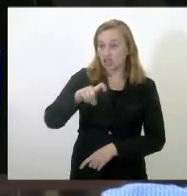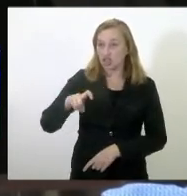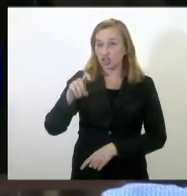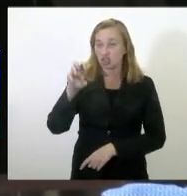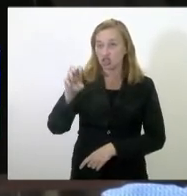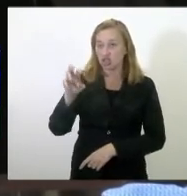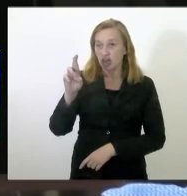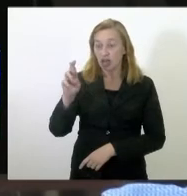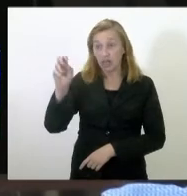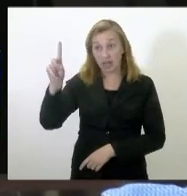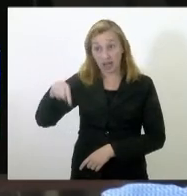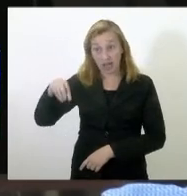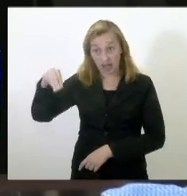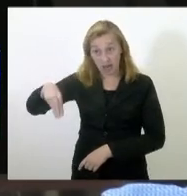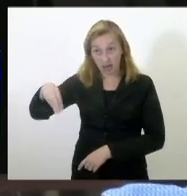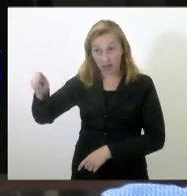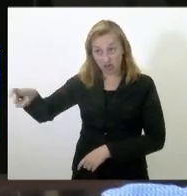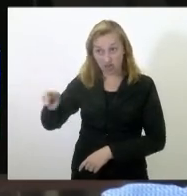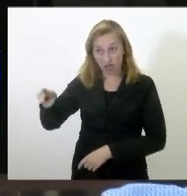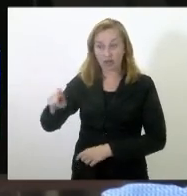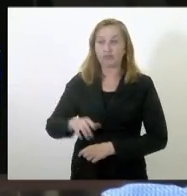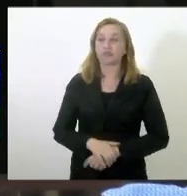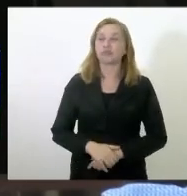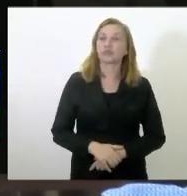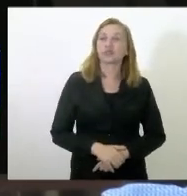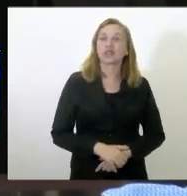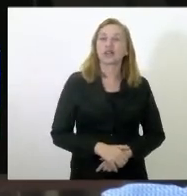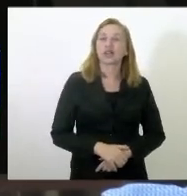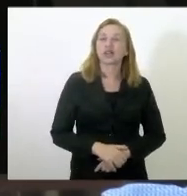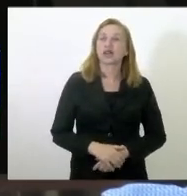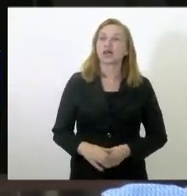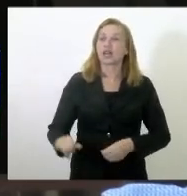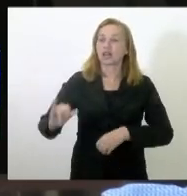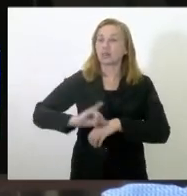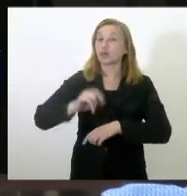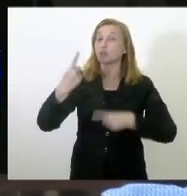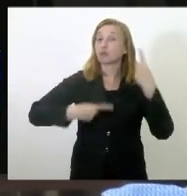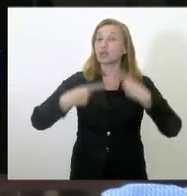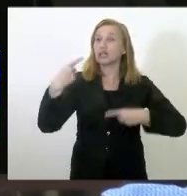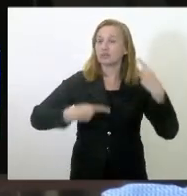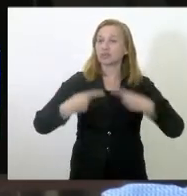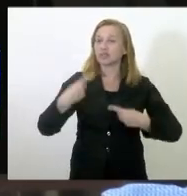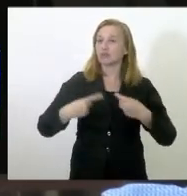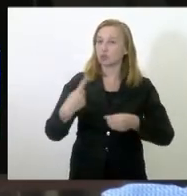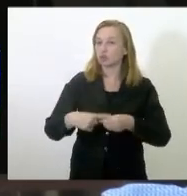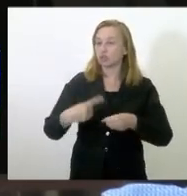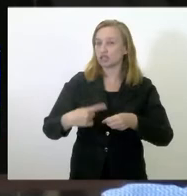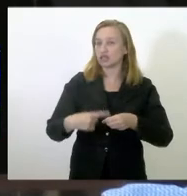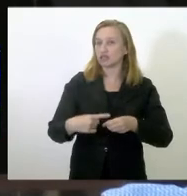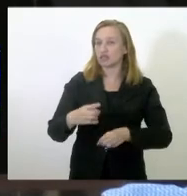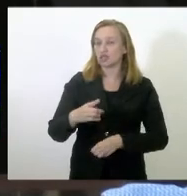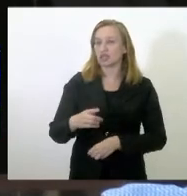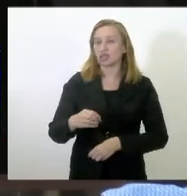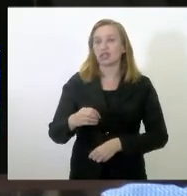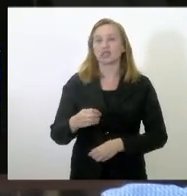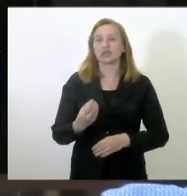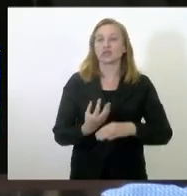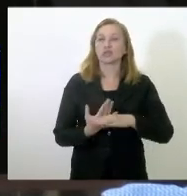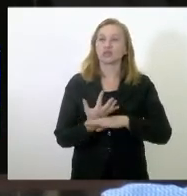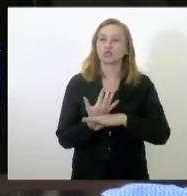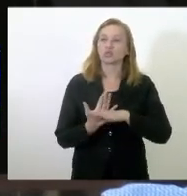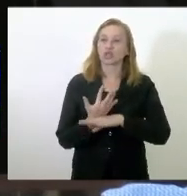Xerém. Xerém é a capital política do município de Duque de Caxias.